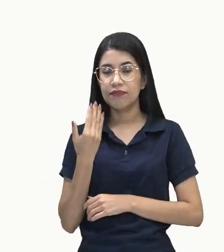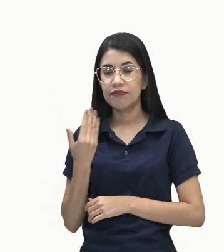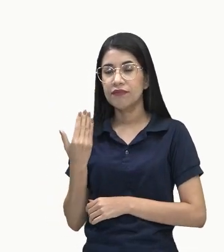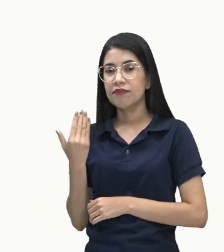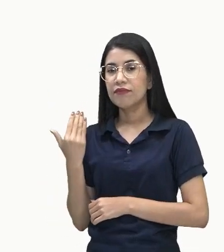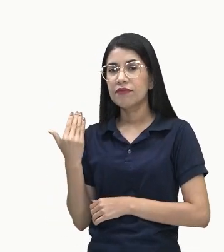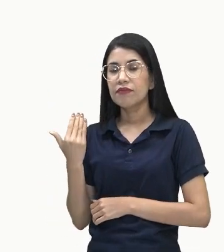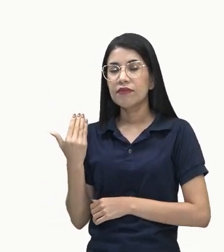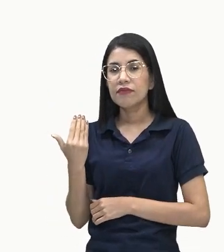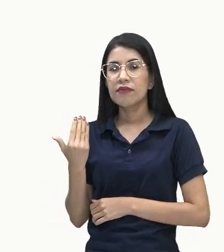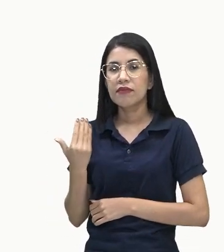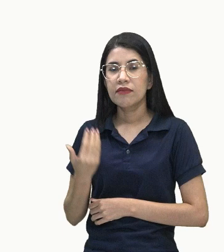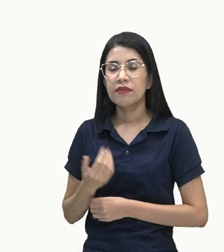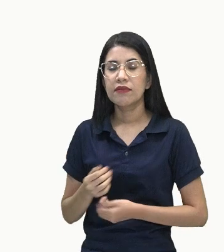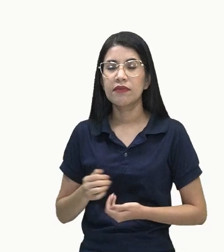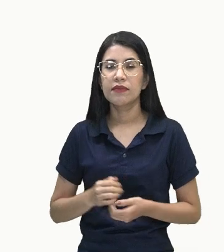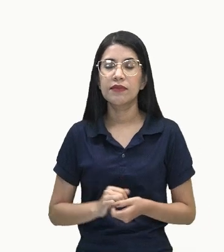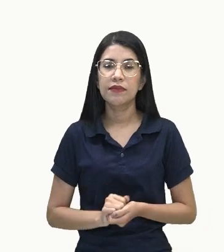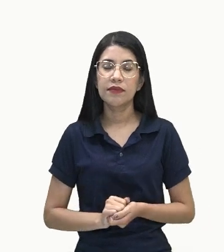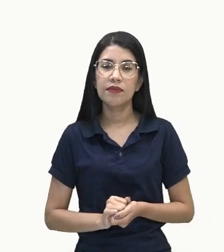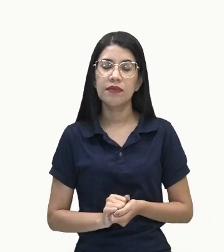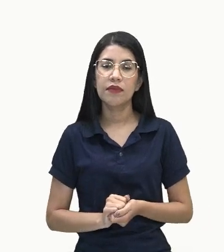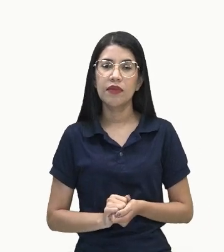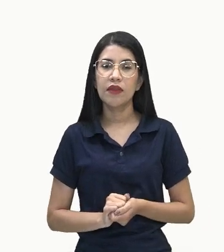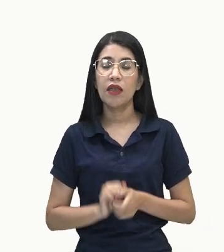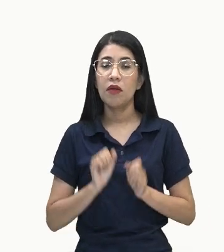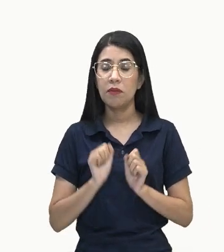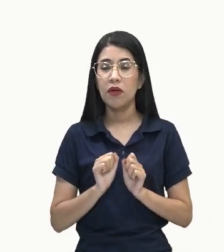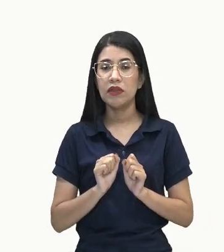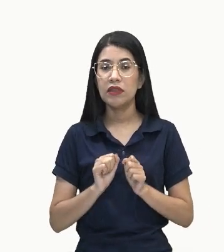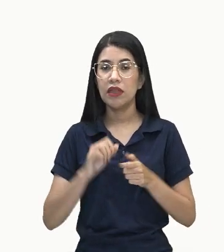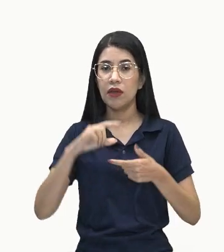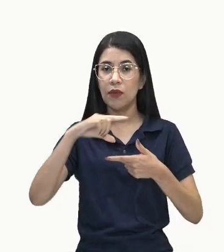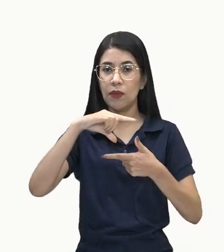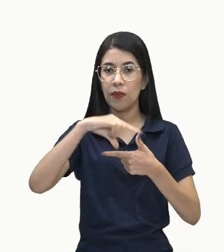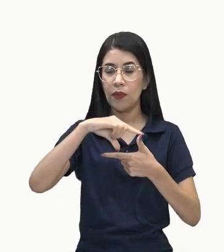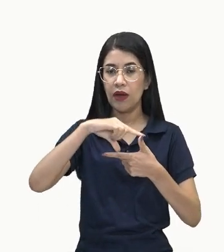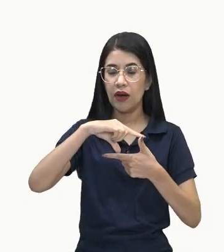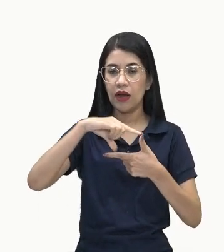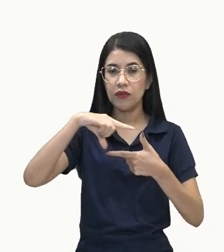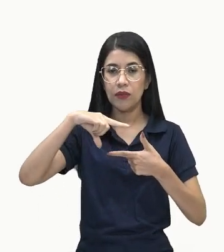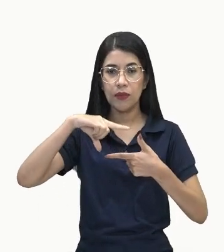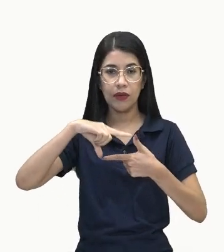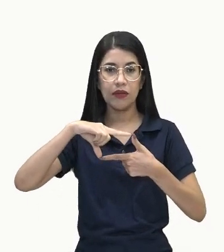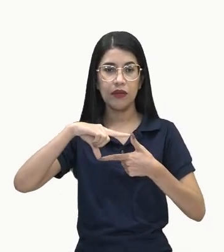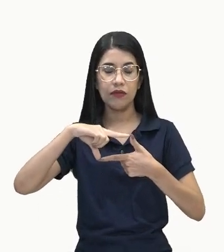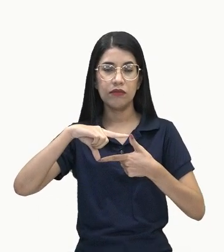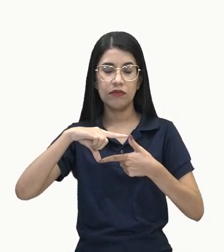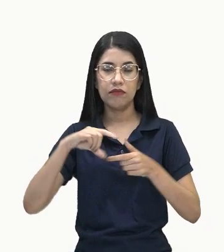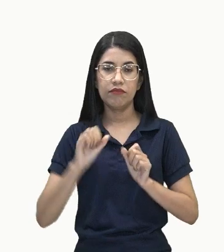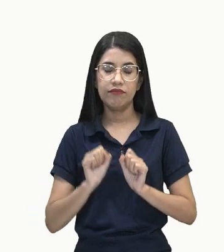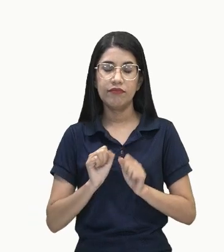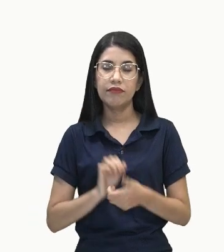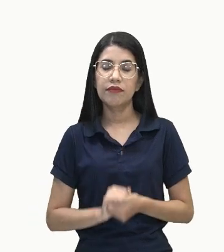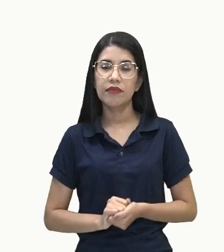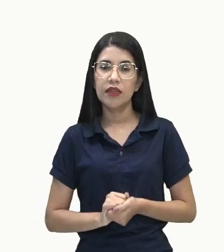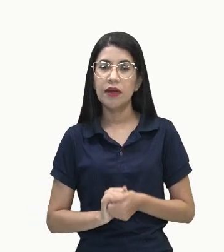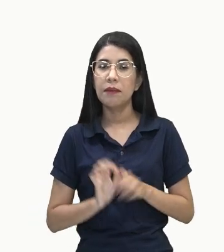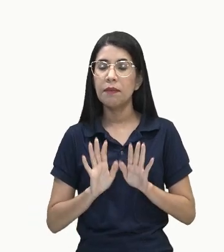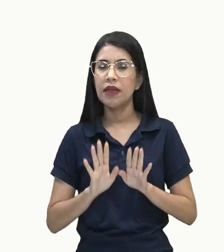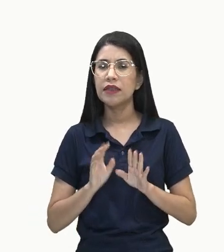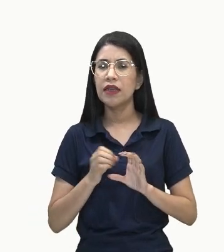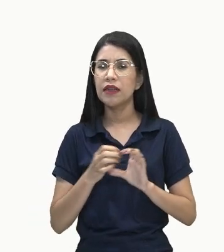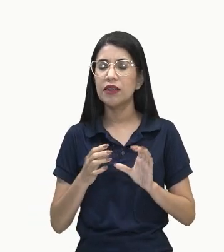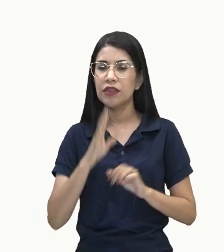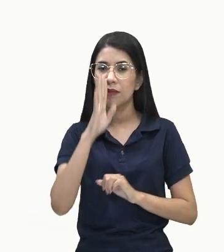Ora, essa figura ela pode ser um quadrado ou pode ser um retângulo. Quem que vai determinar isso